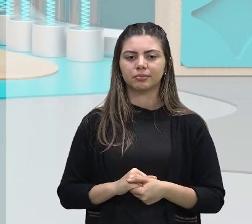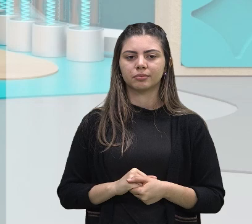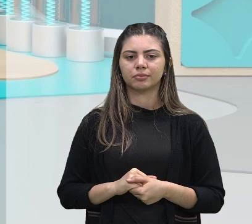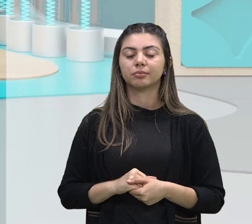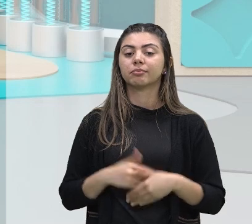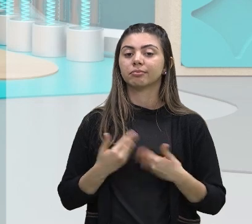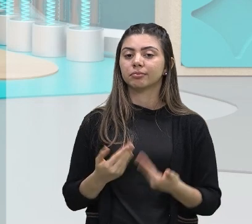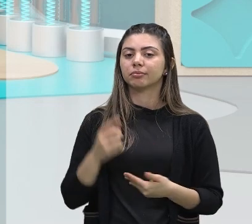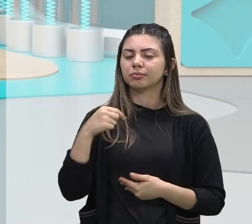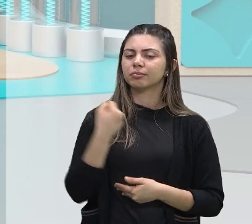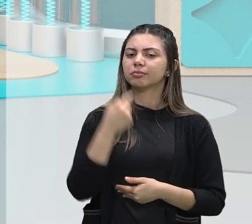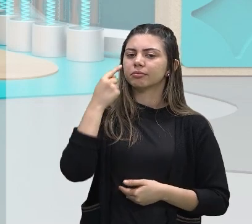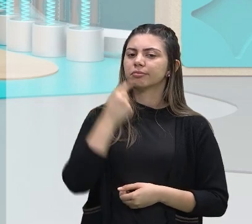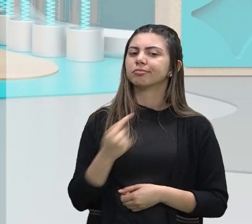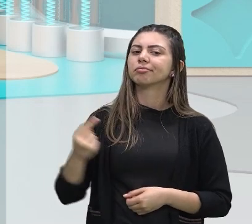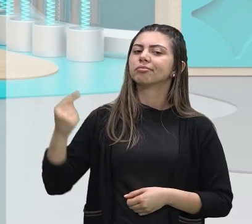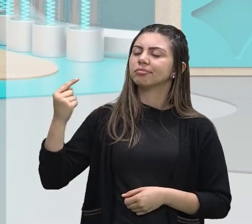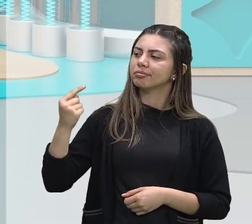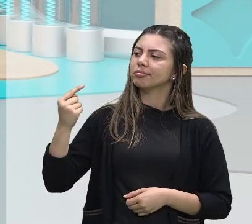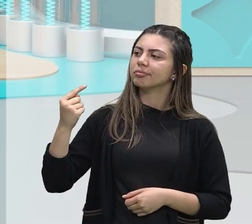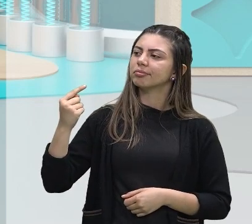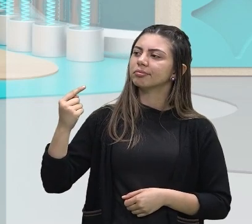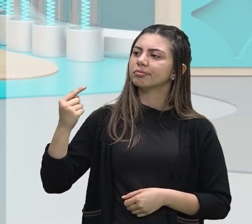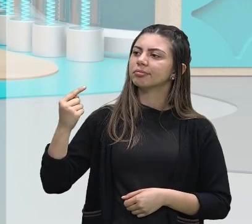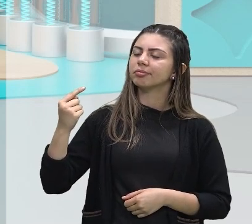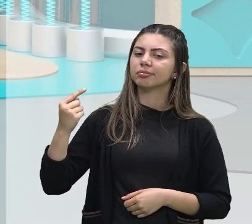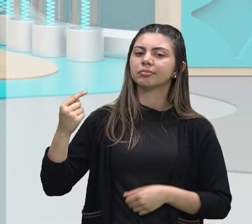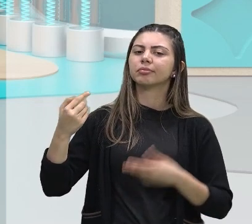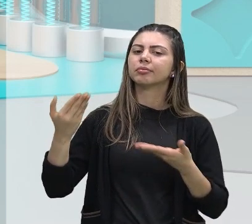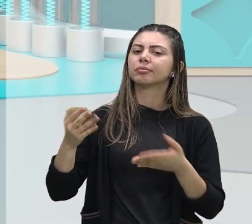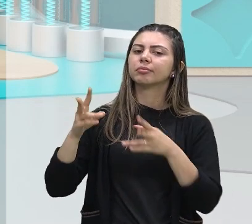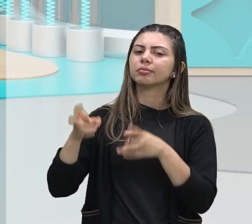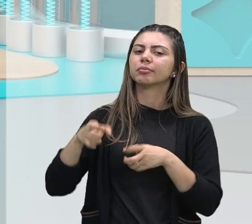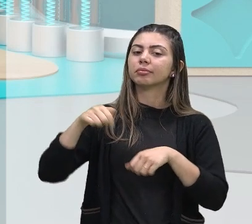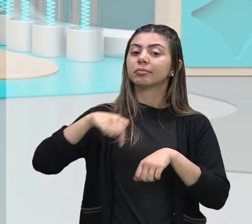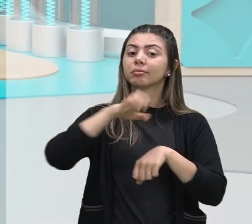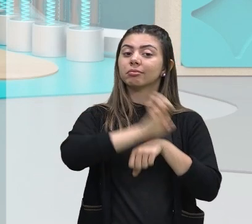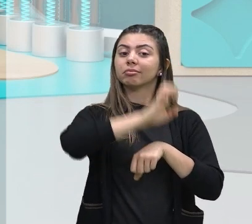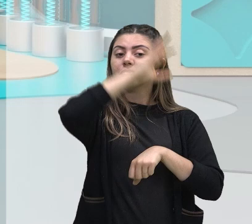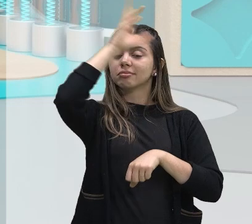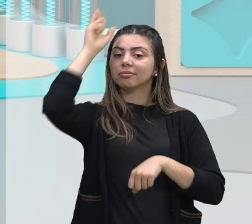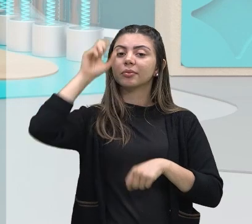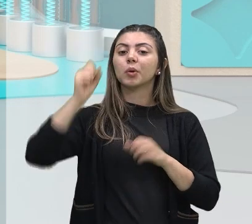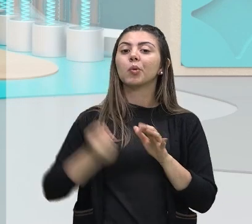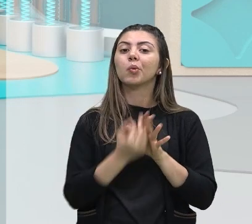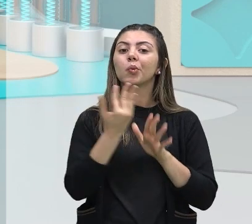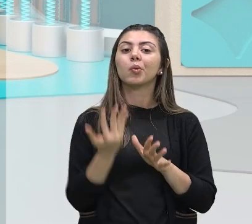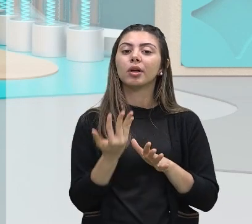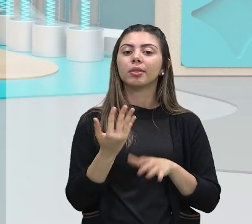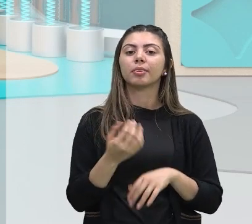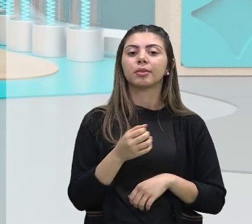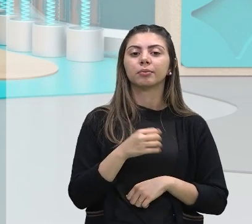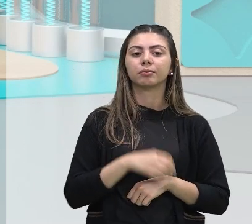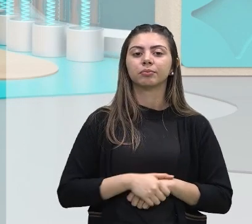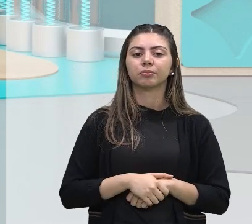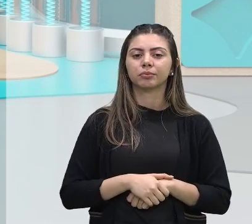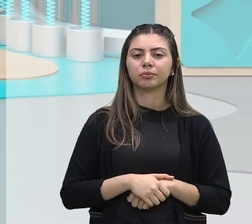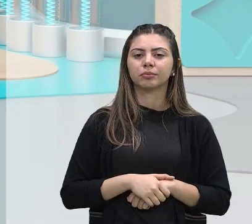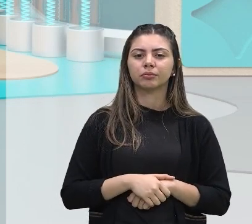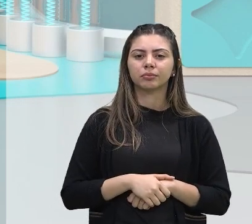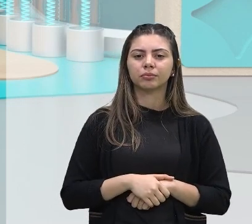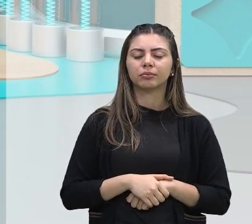ranking aqui da premiação. Observe, o Amazonas, olha, tiveram aí 8 em